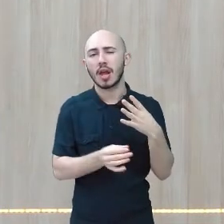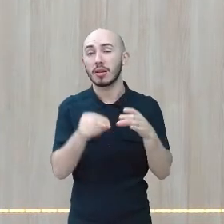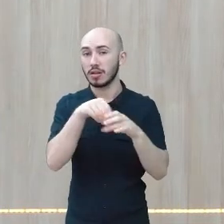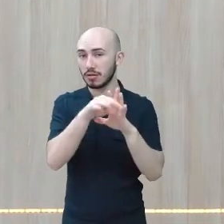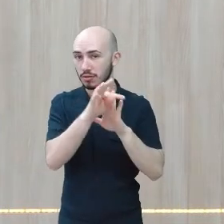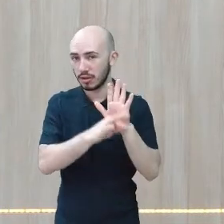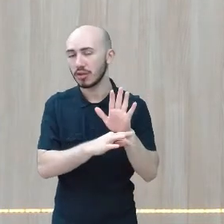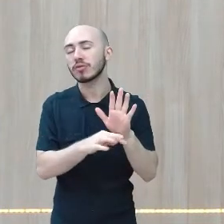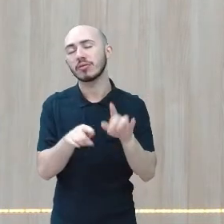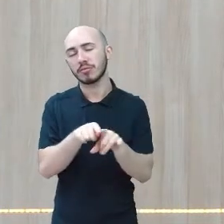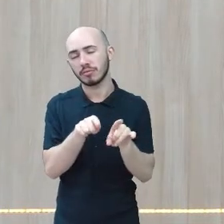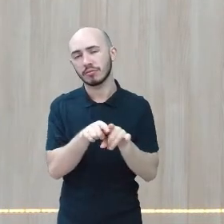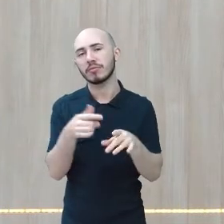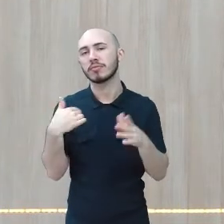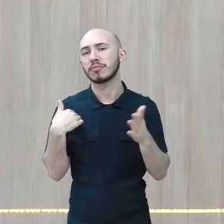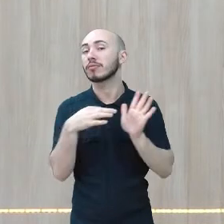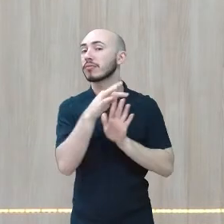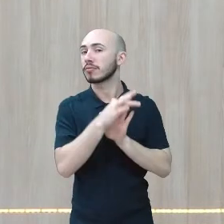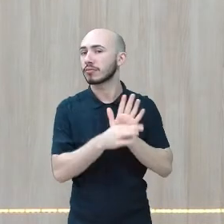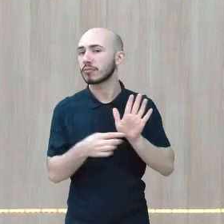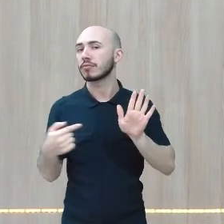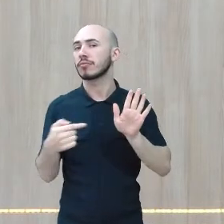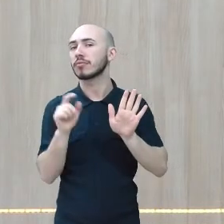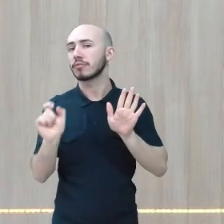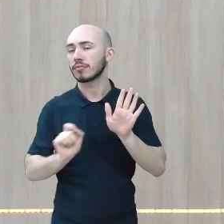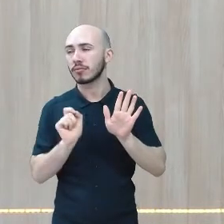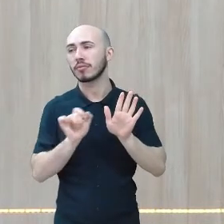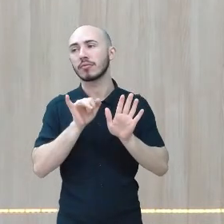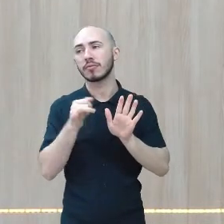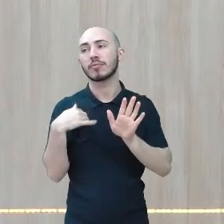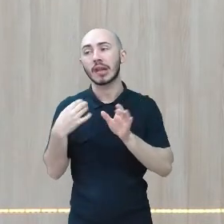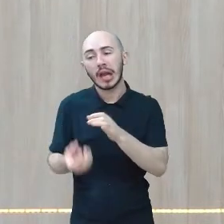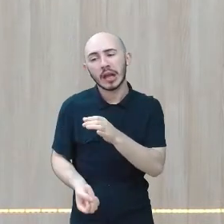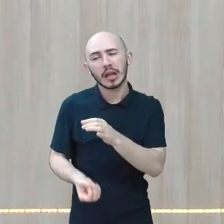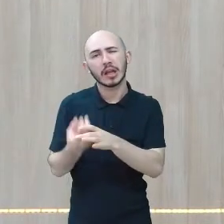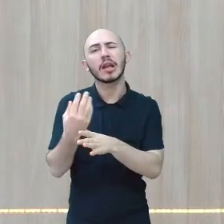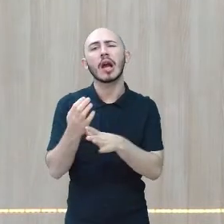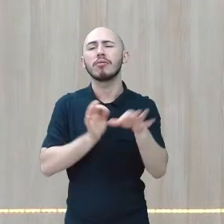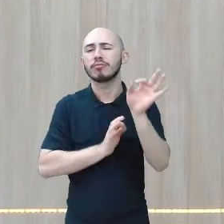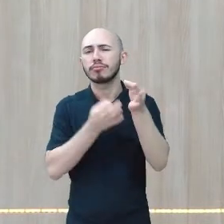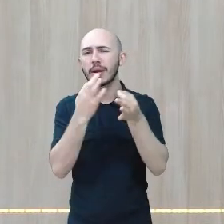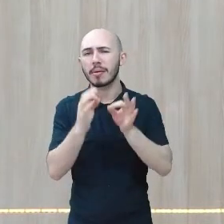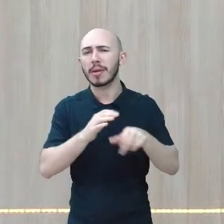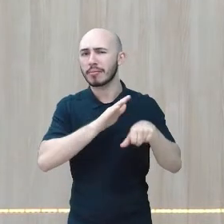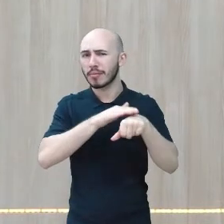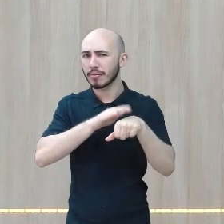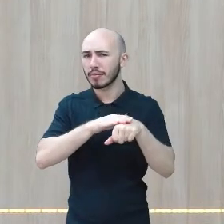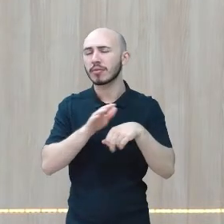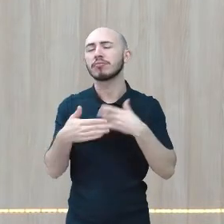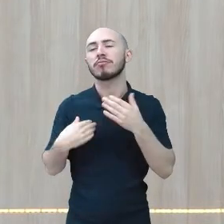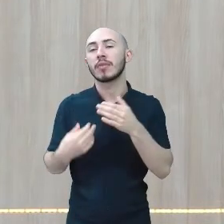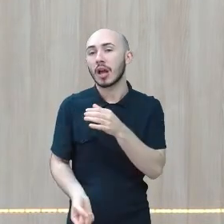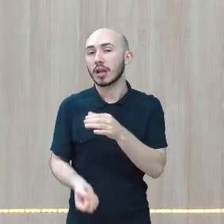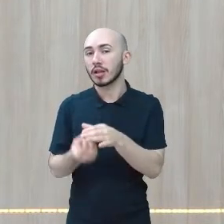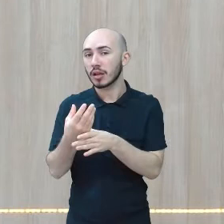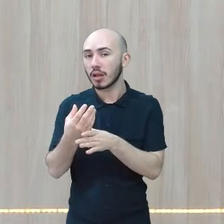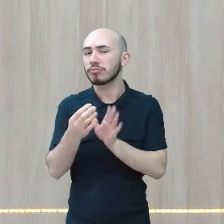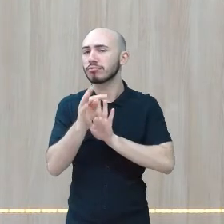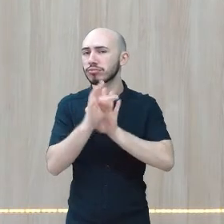texto. Então, um texto, ele quando é confeccionado, construído, não é,